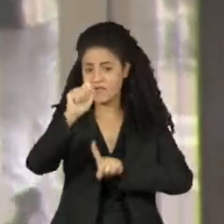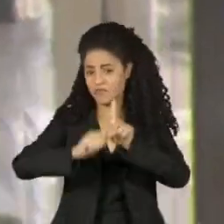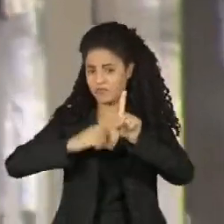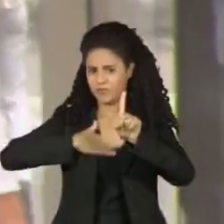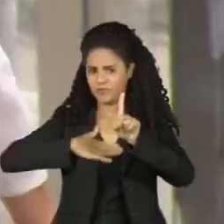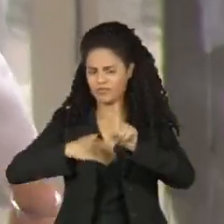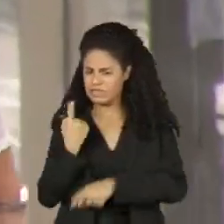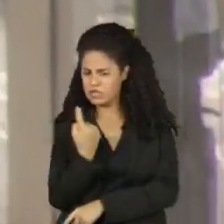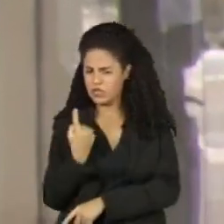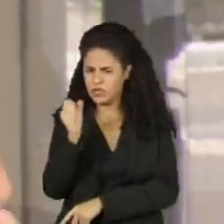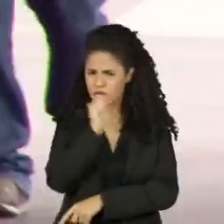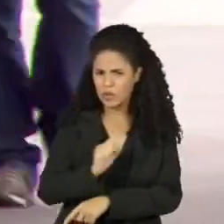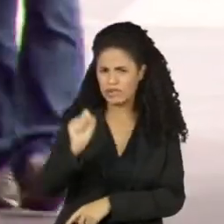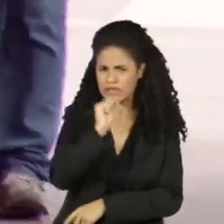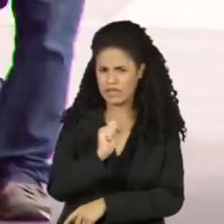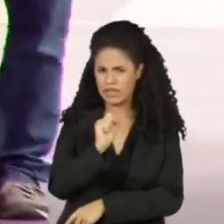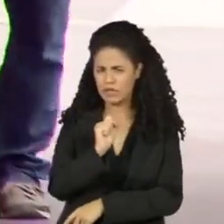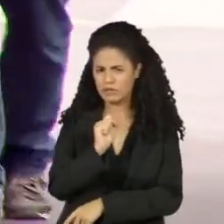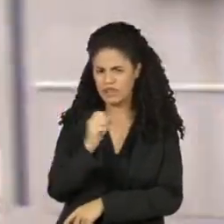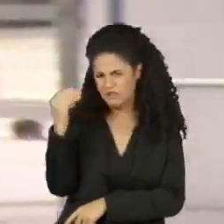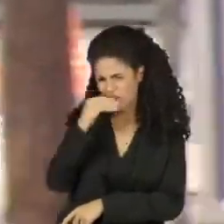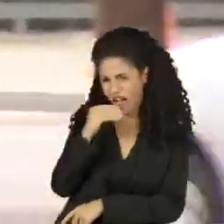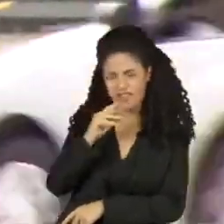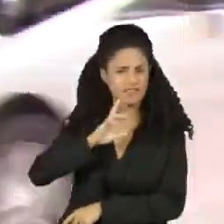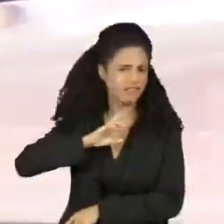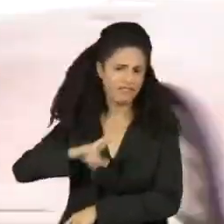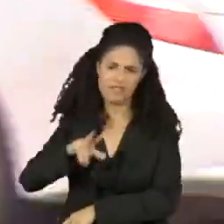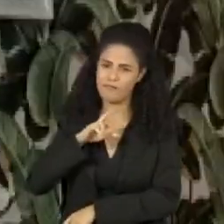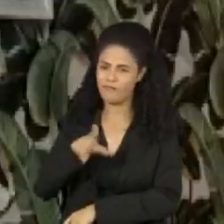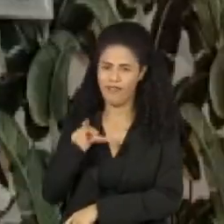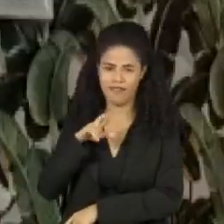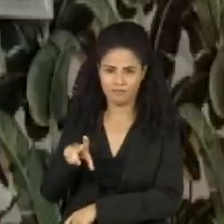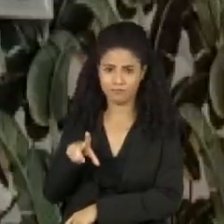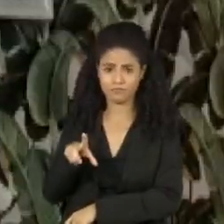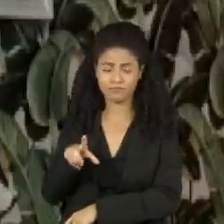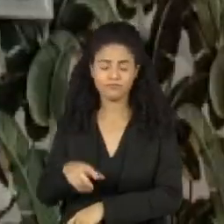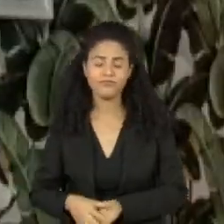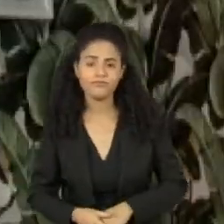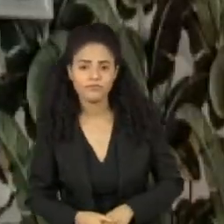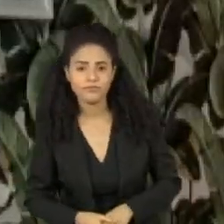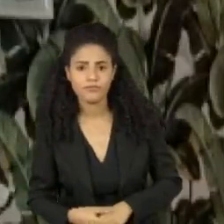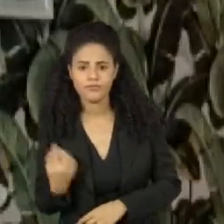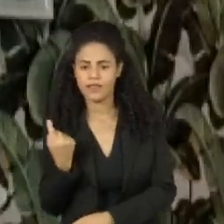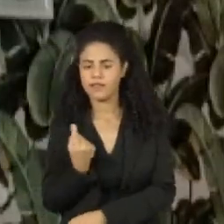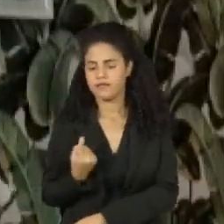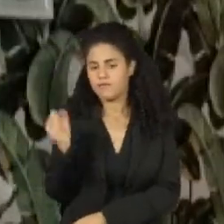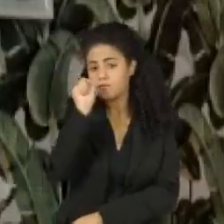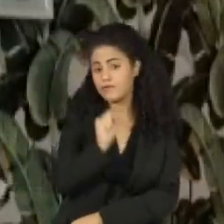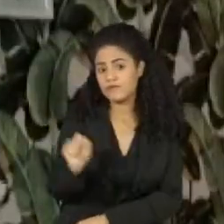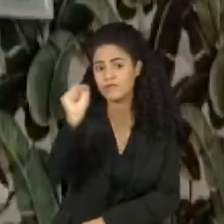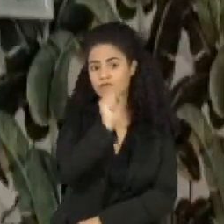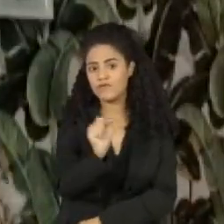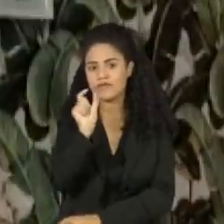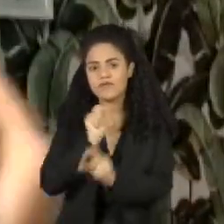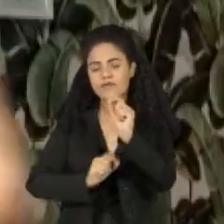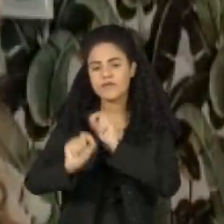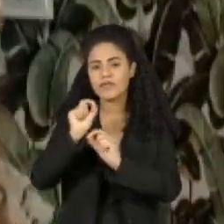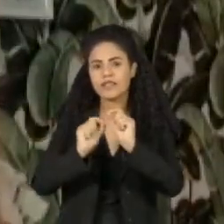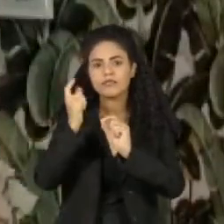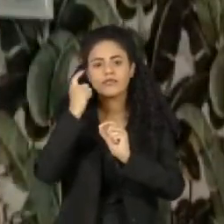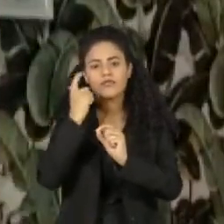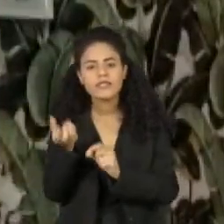solteiro não é sinônimo de solidão, fracasso ou falta de amor. O estar solteiro como essa chance de você